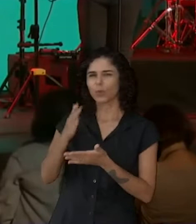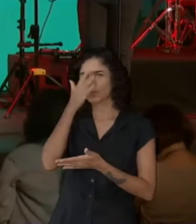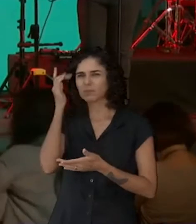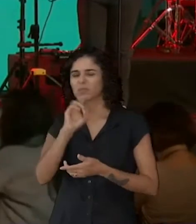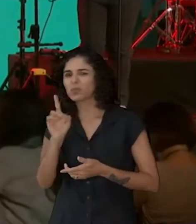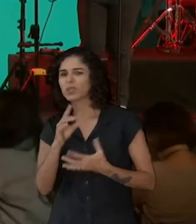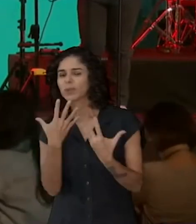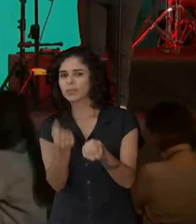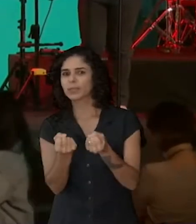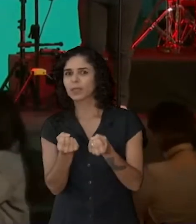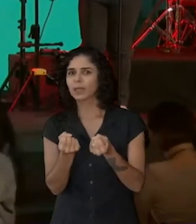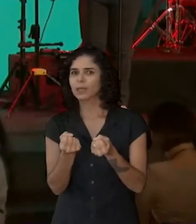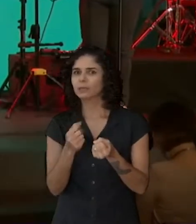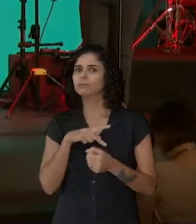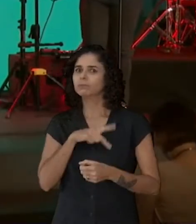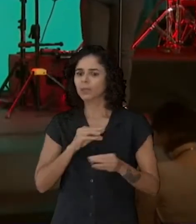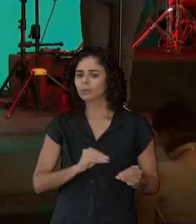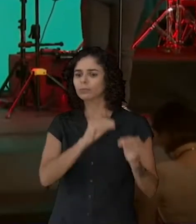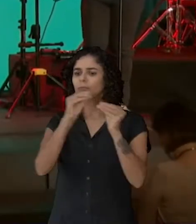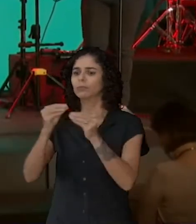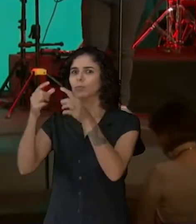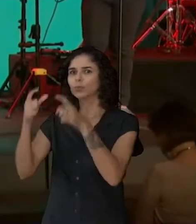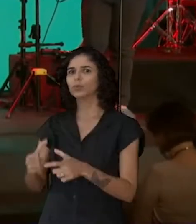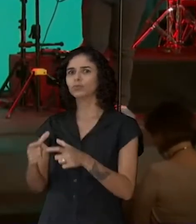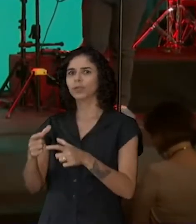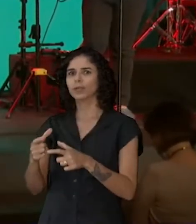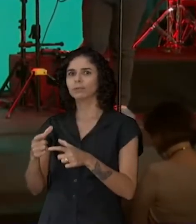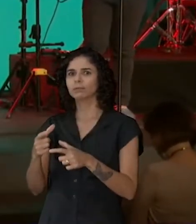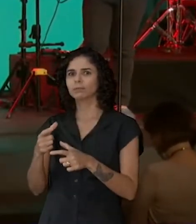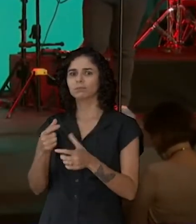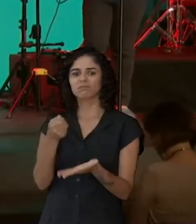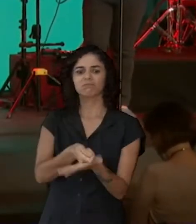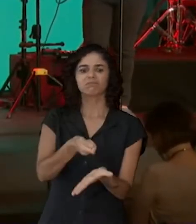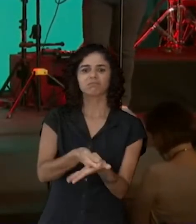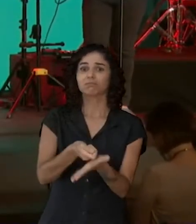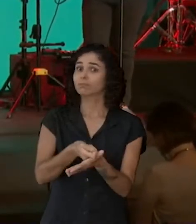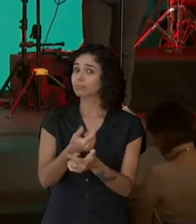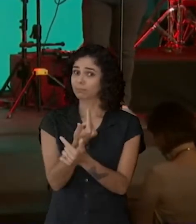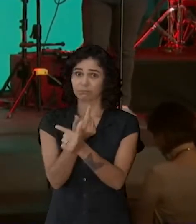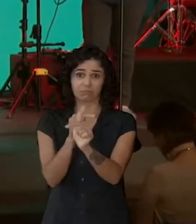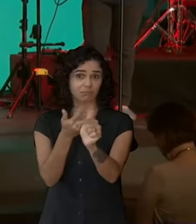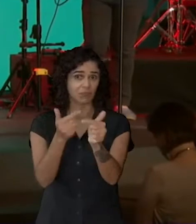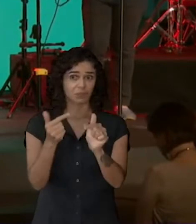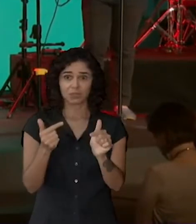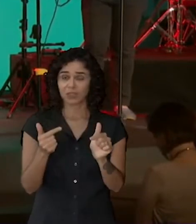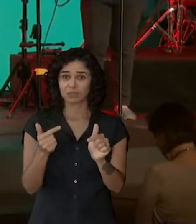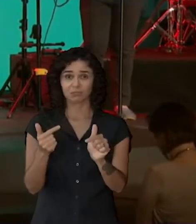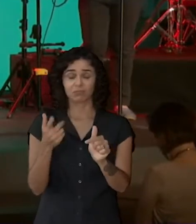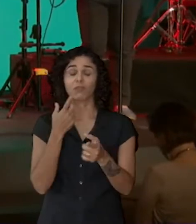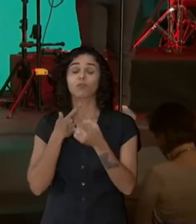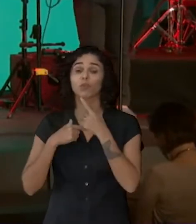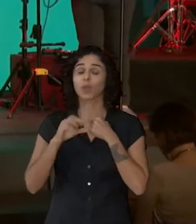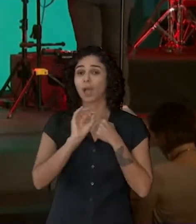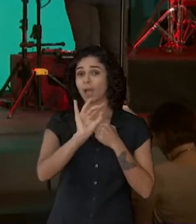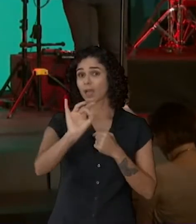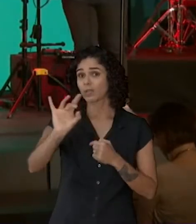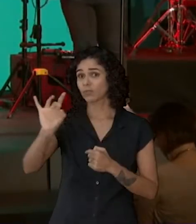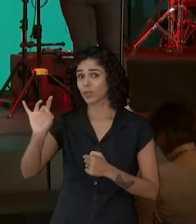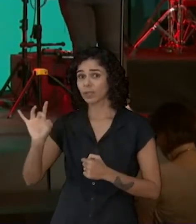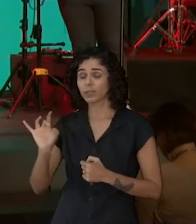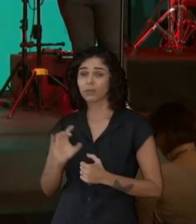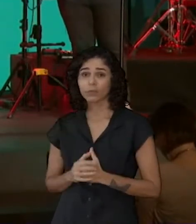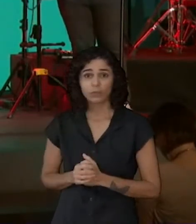você, e você não veio, eu não sei porquê. Mas eu não quero nem avaliar. Mas se você deveria estar